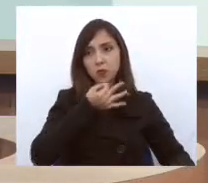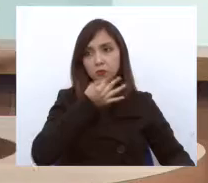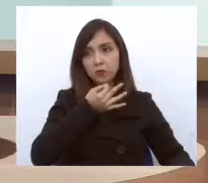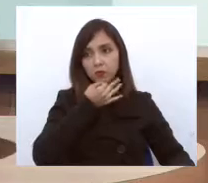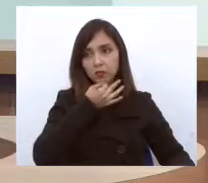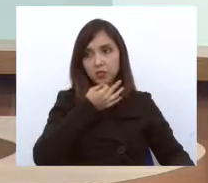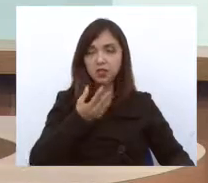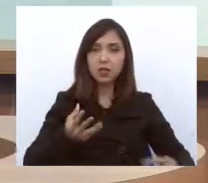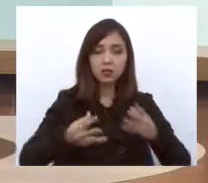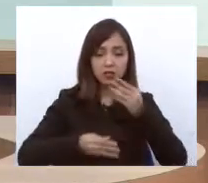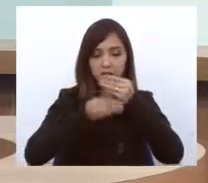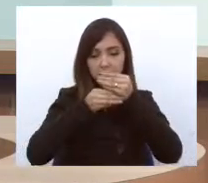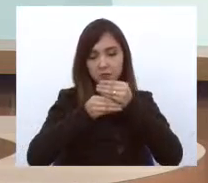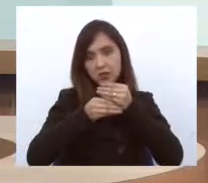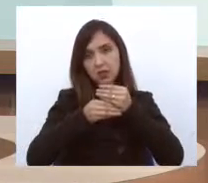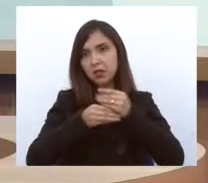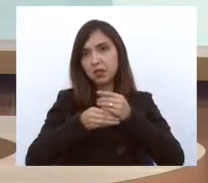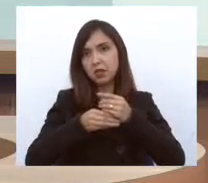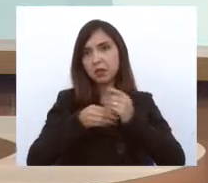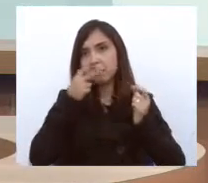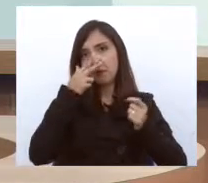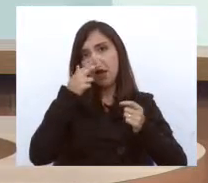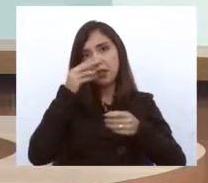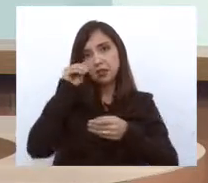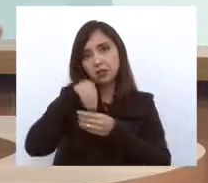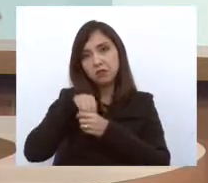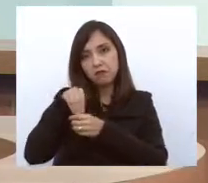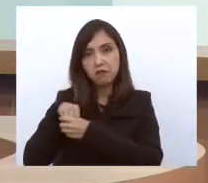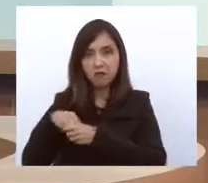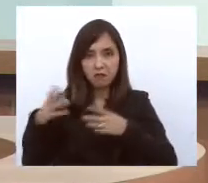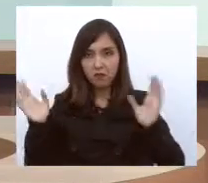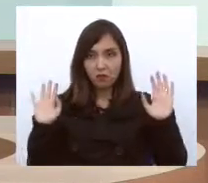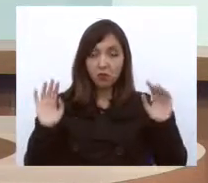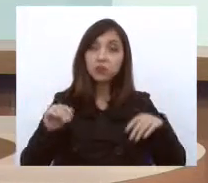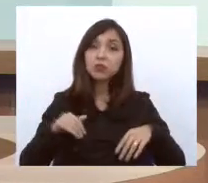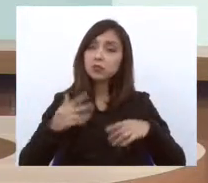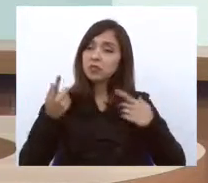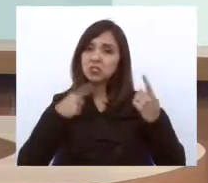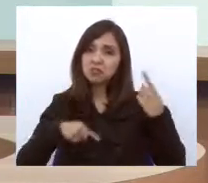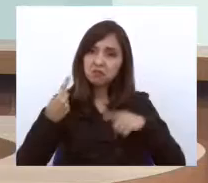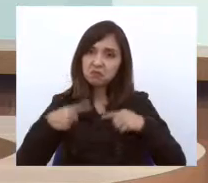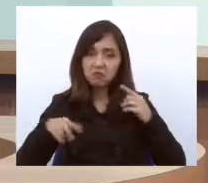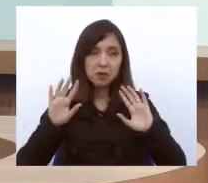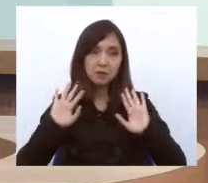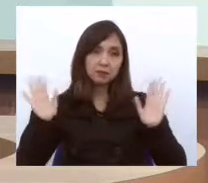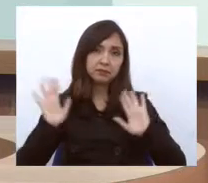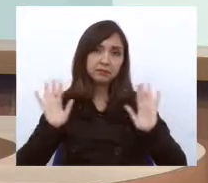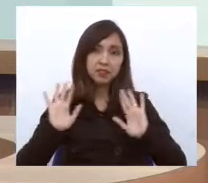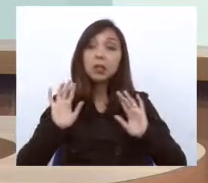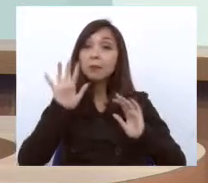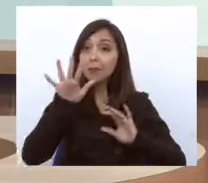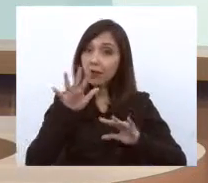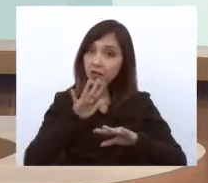uma emenda eleitoreira, mas não vou aqui debater essa questão, mas